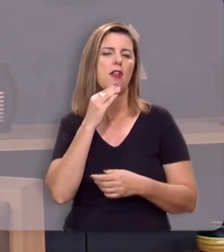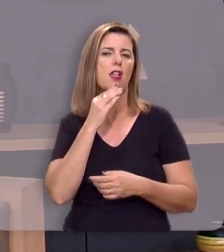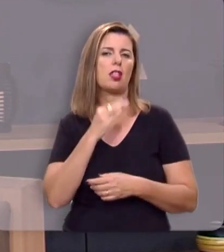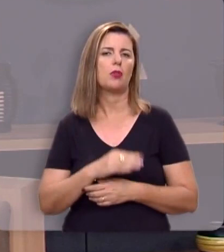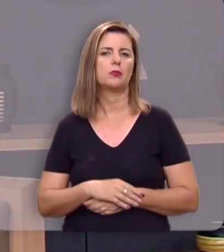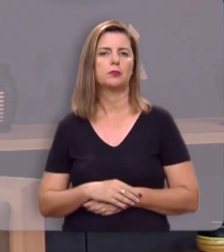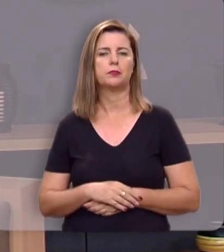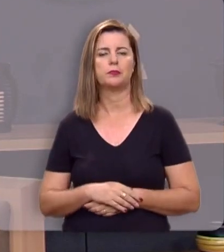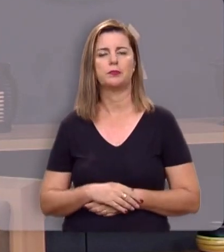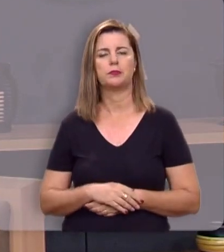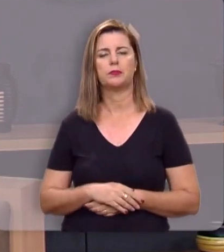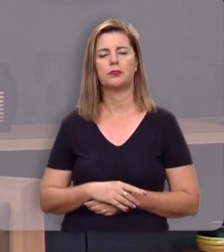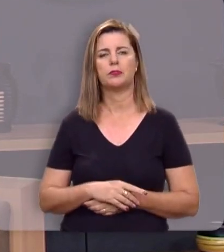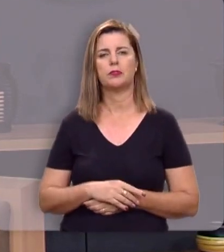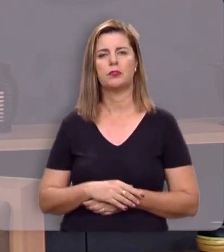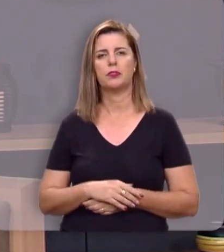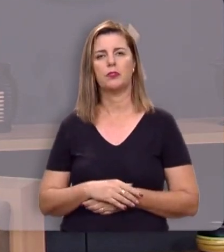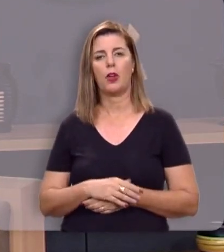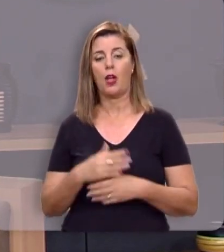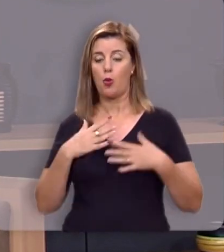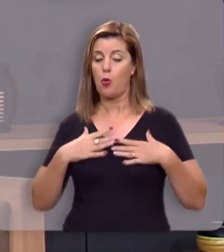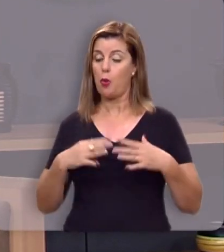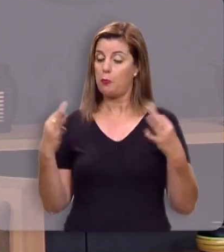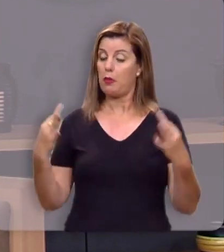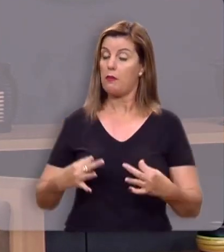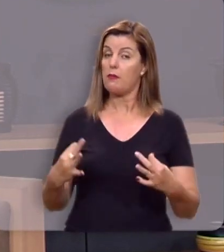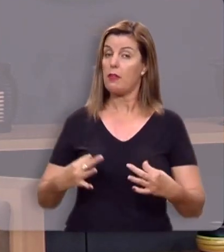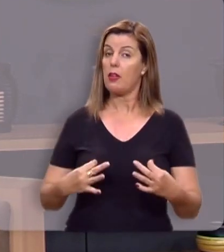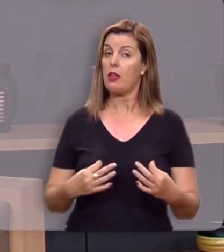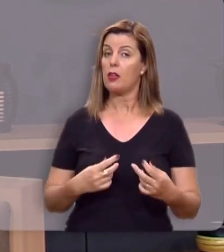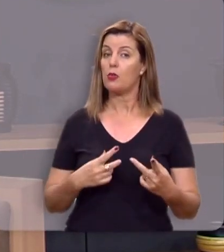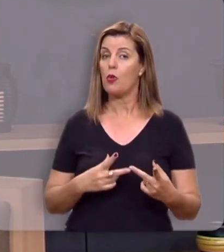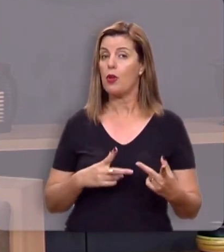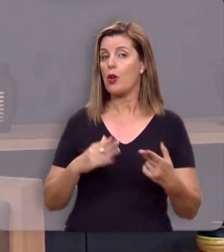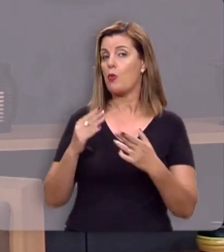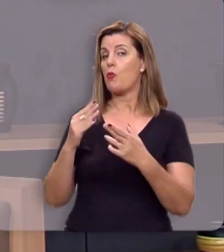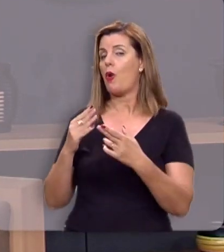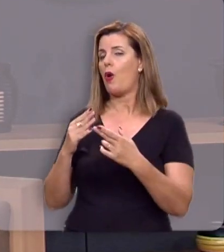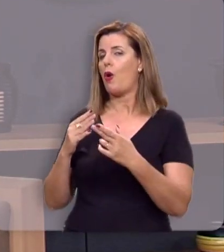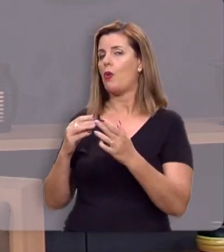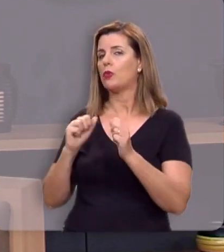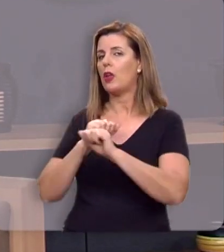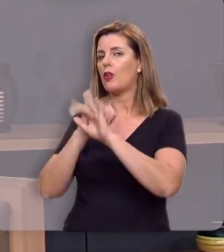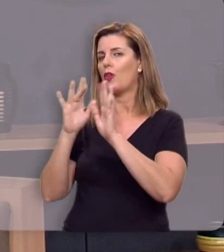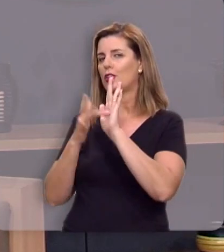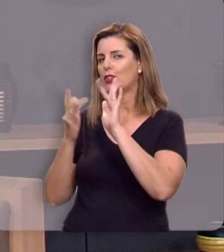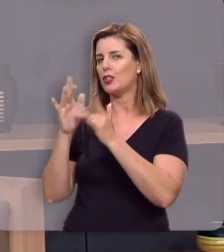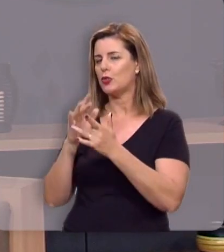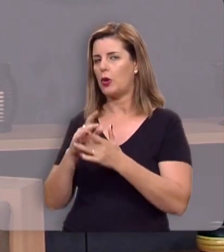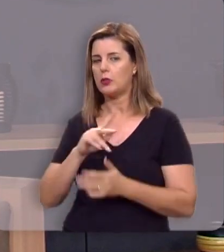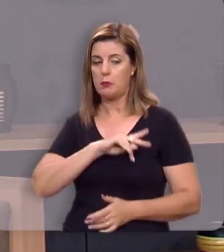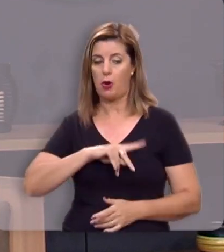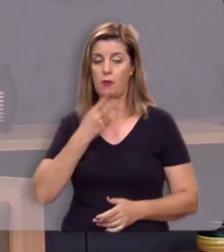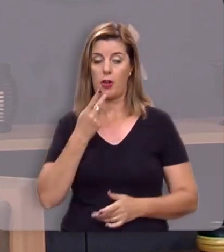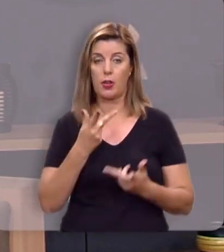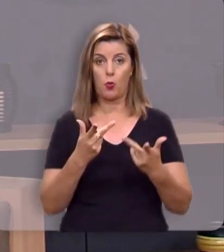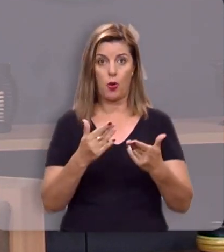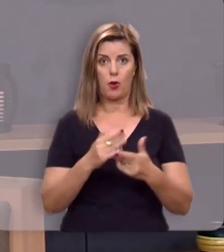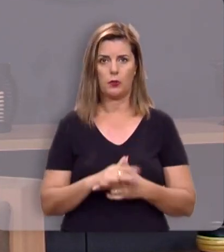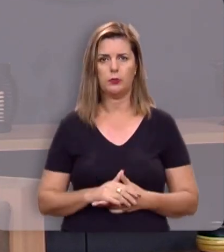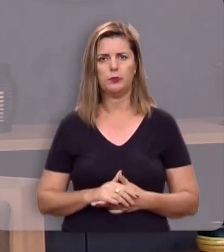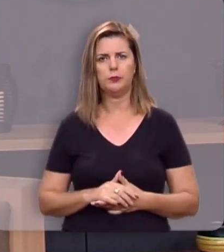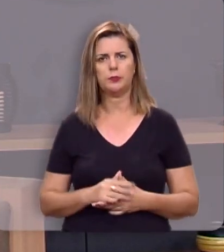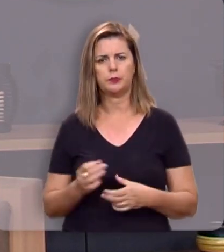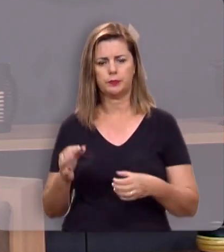físico, tá? É um corpo perfeito, semelhante ao corpo da glória do Senhor Jesus. Paulo diz mais, semeia-se